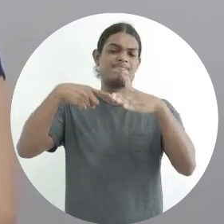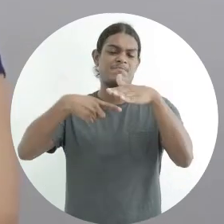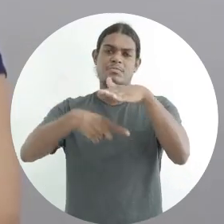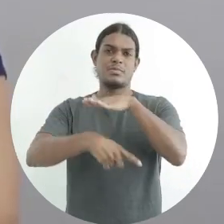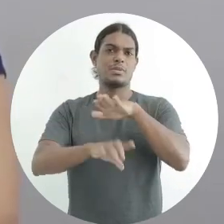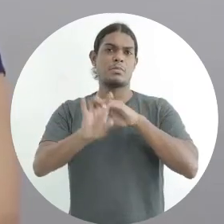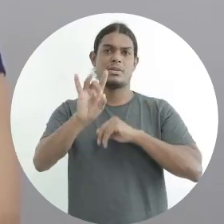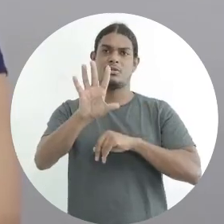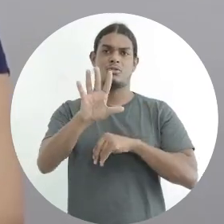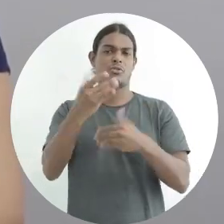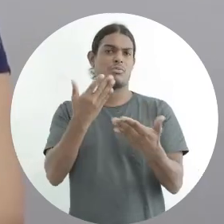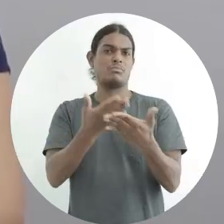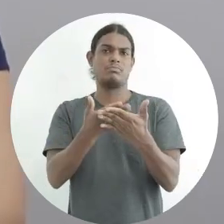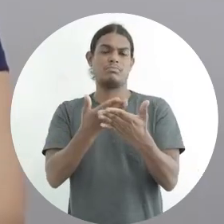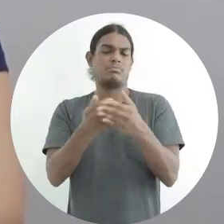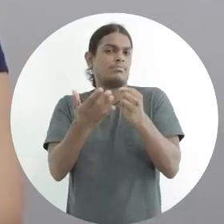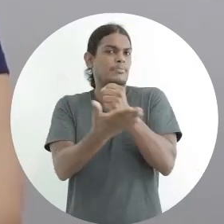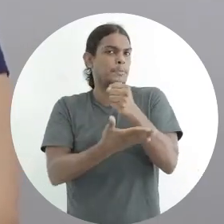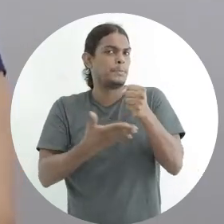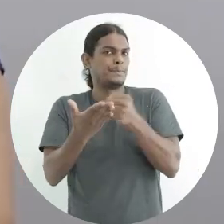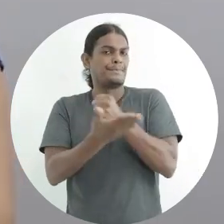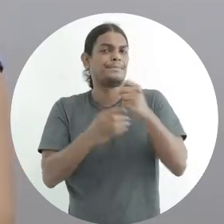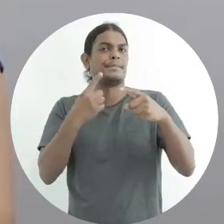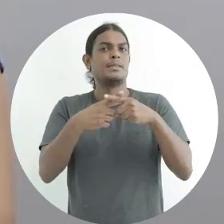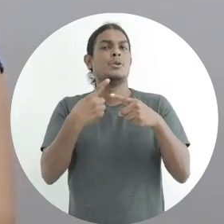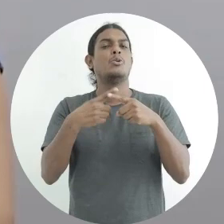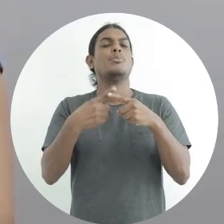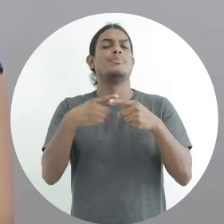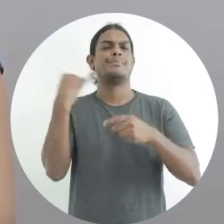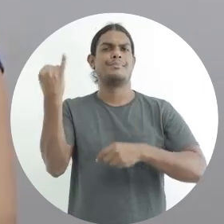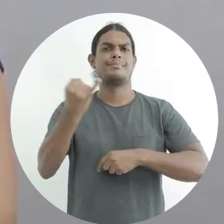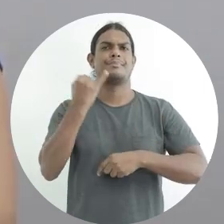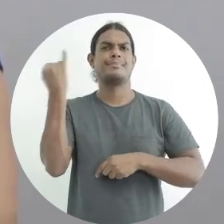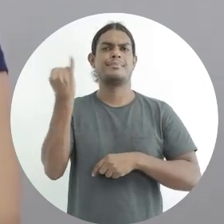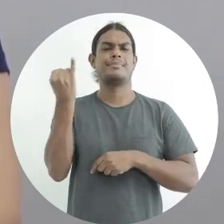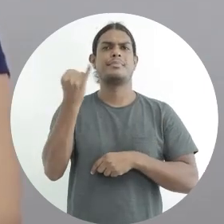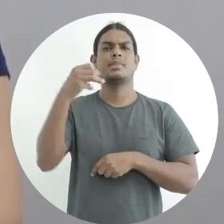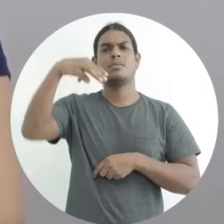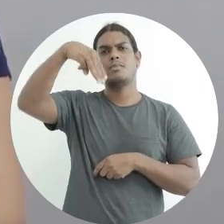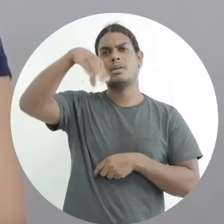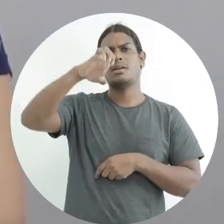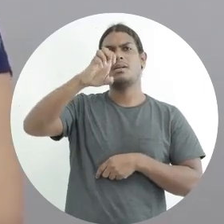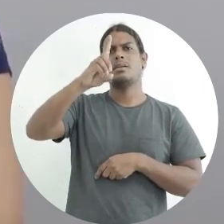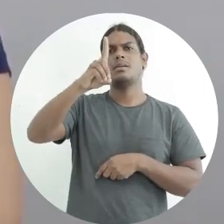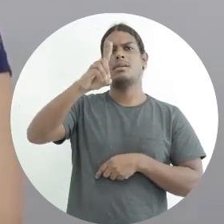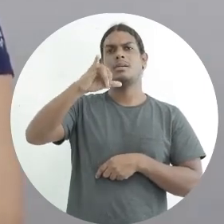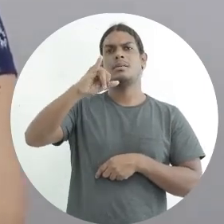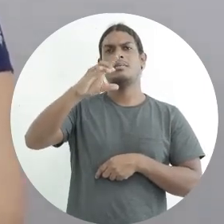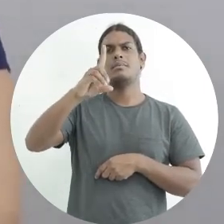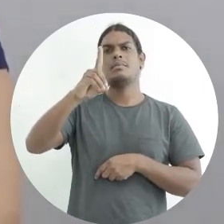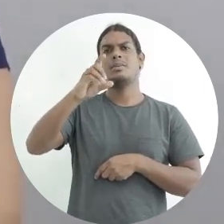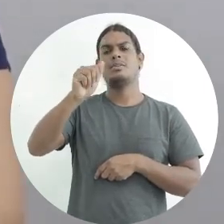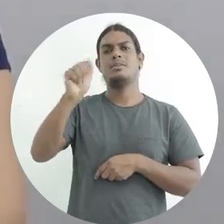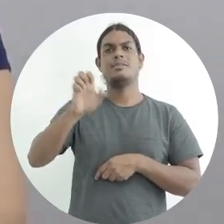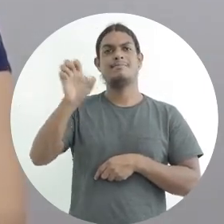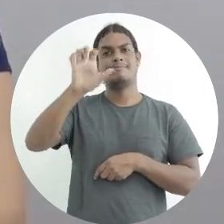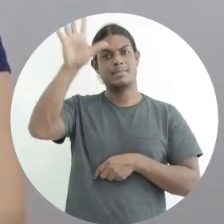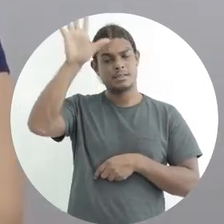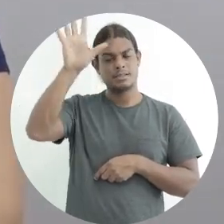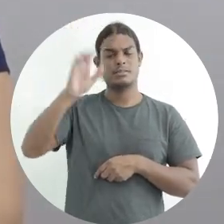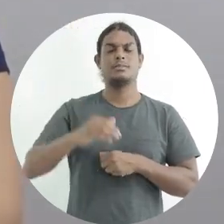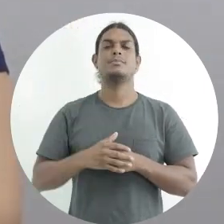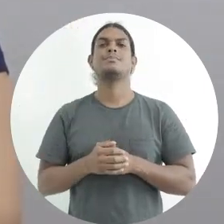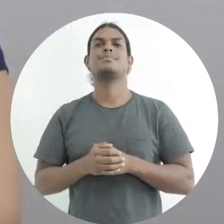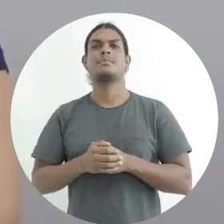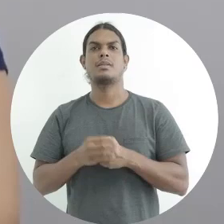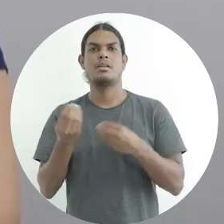mas é necessário ver porque ela é uma medida de riqueza. É dessa forma também que a gente mede a